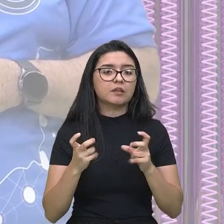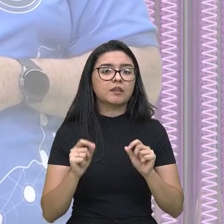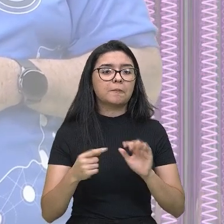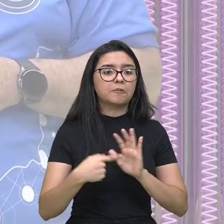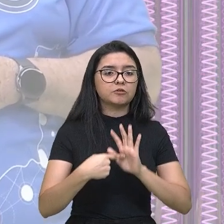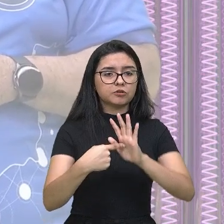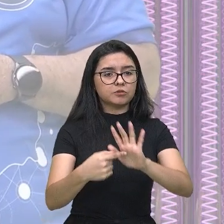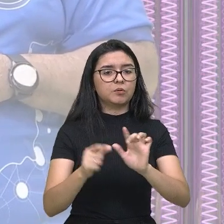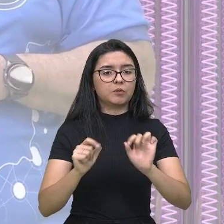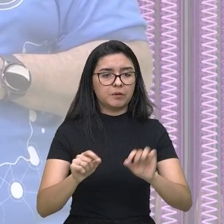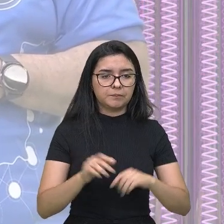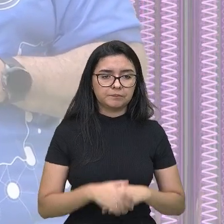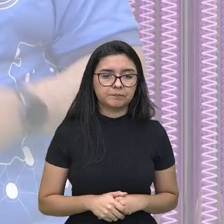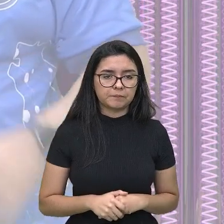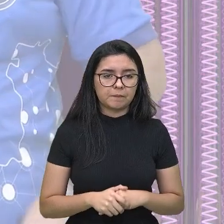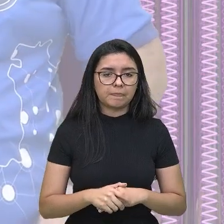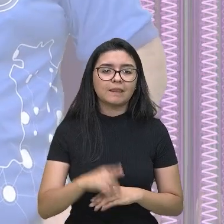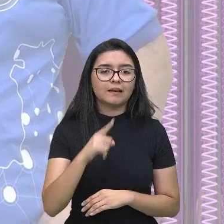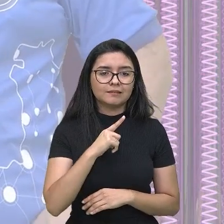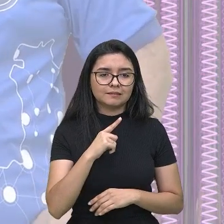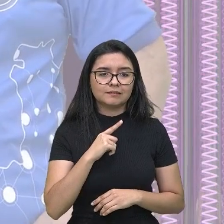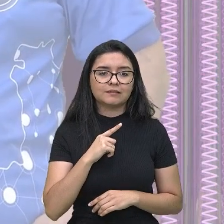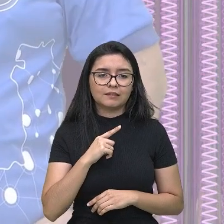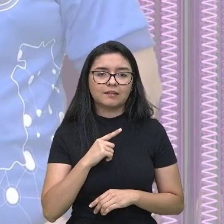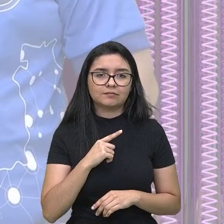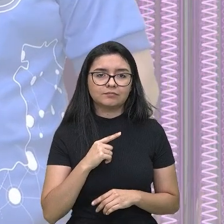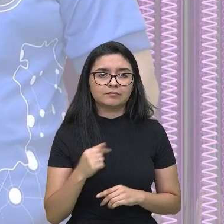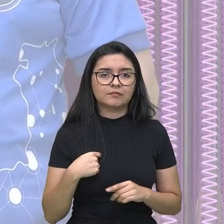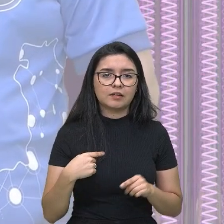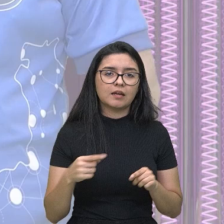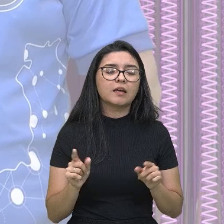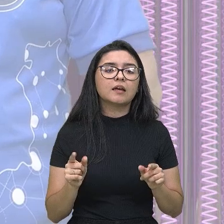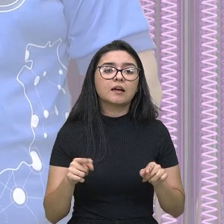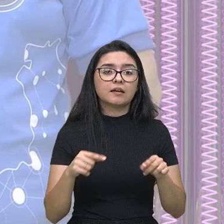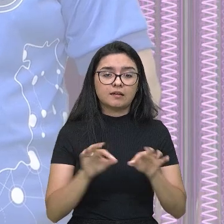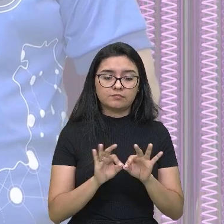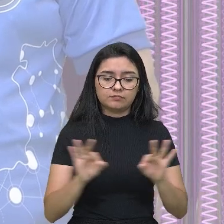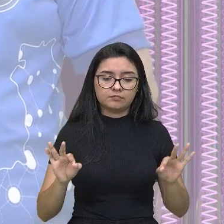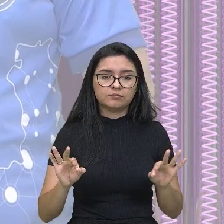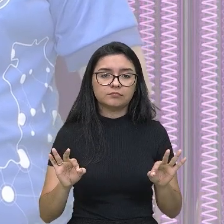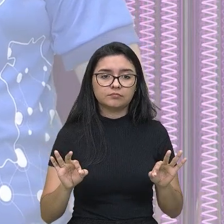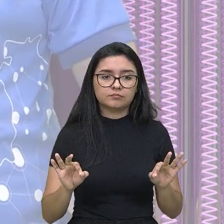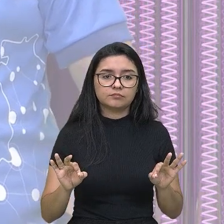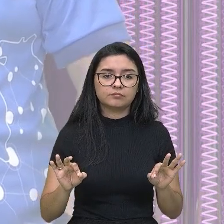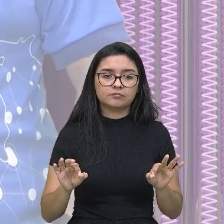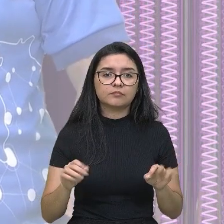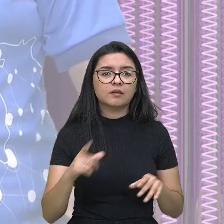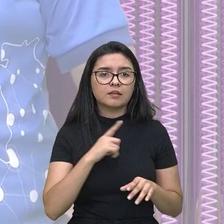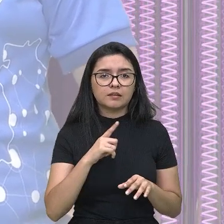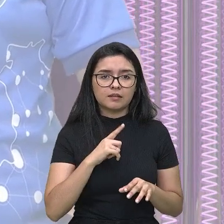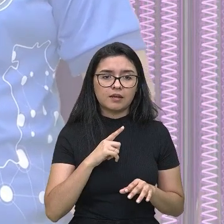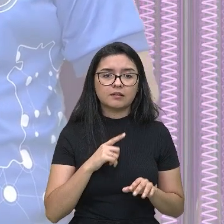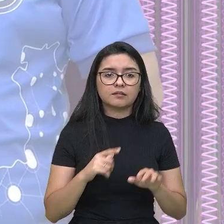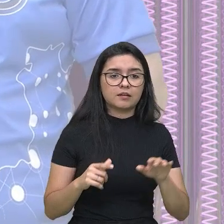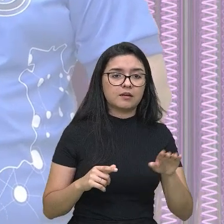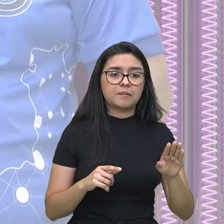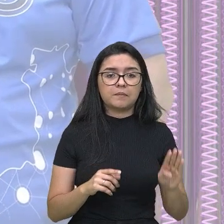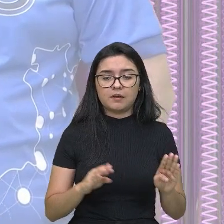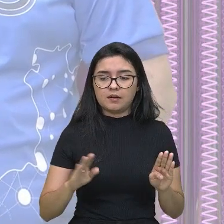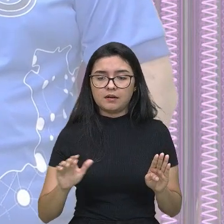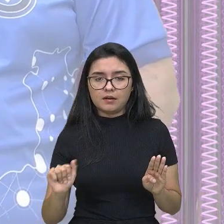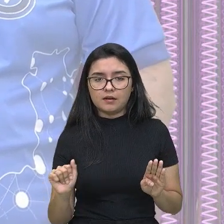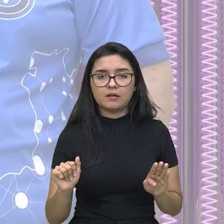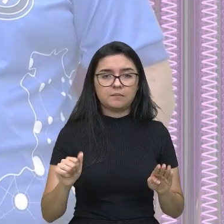ó, tem umas setinhas na ponta de cada lado, tá bom? Essas setinhas que estão em cada lado do nosso